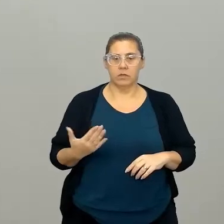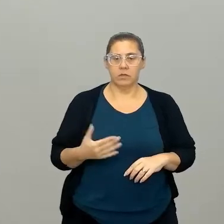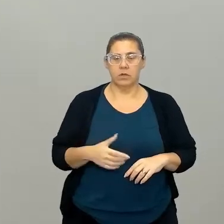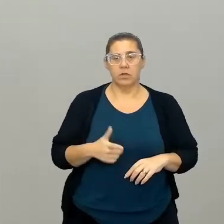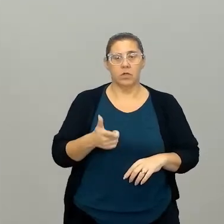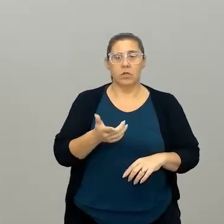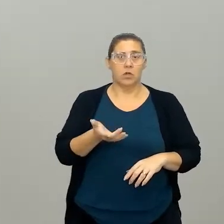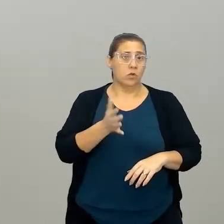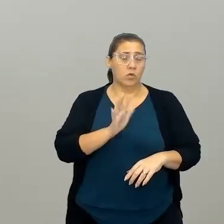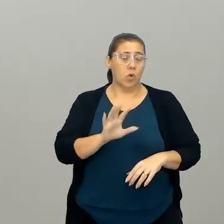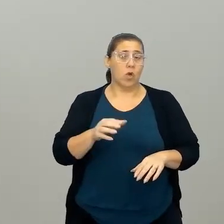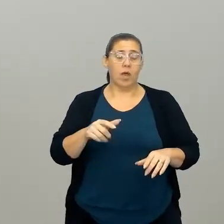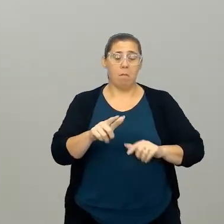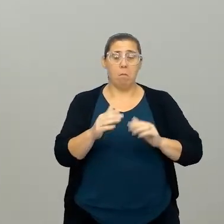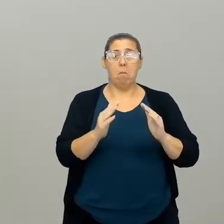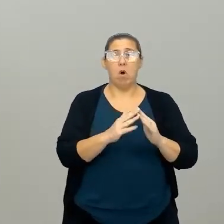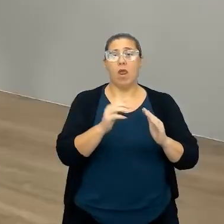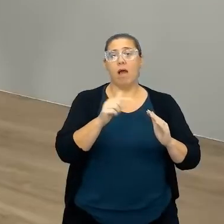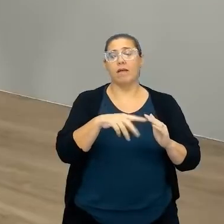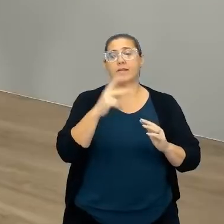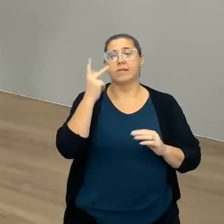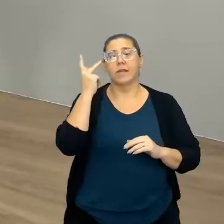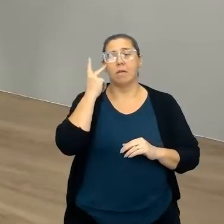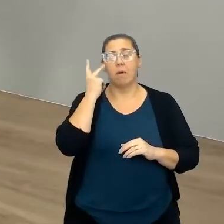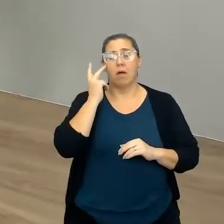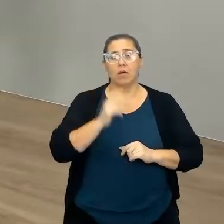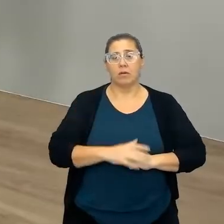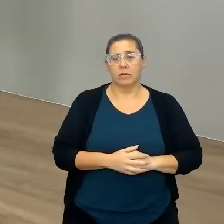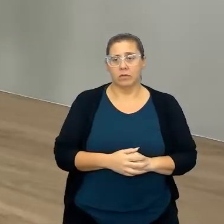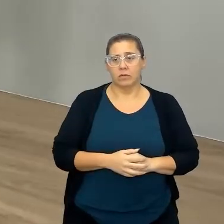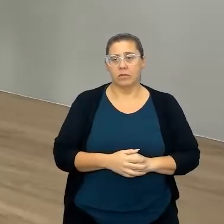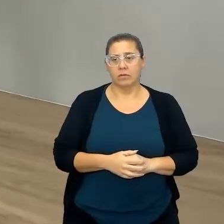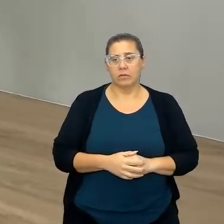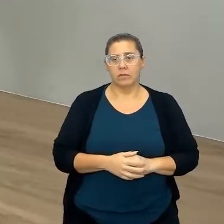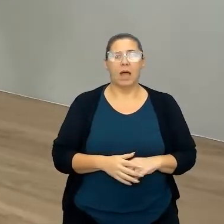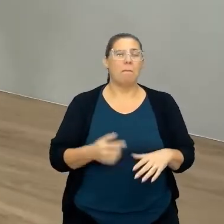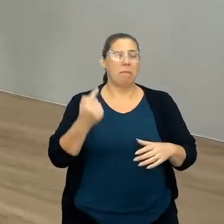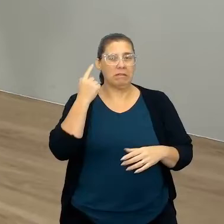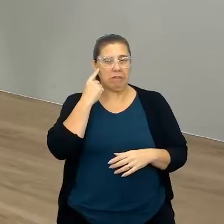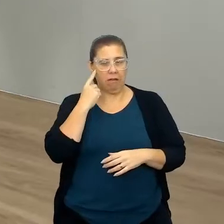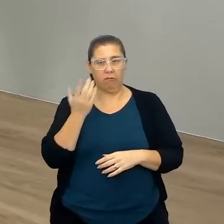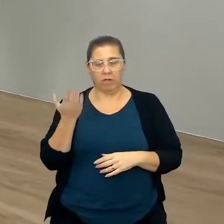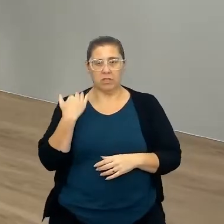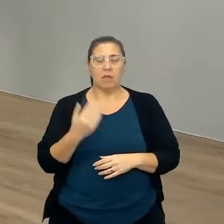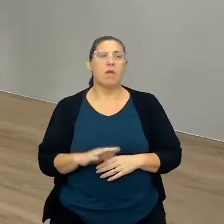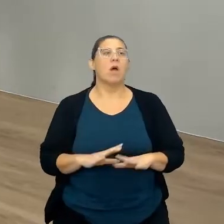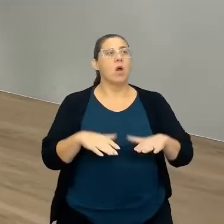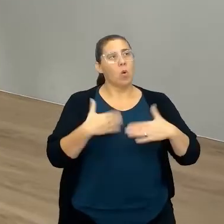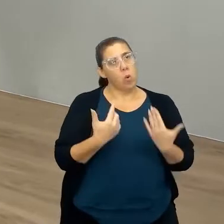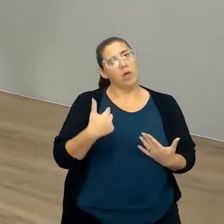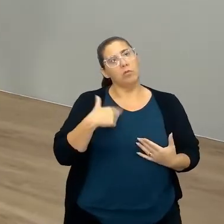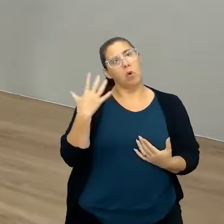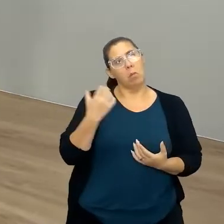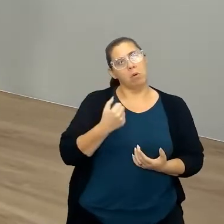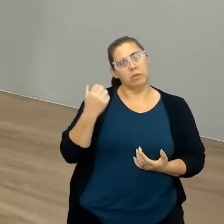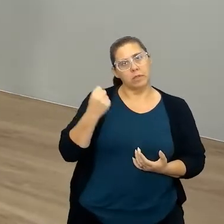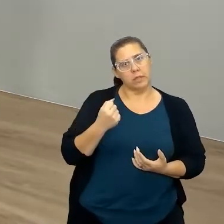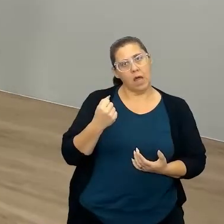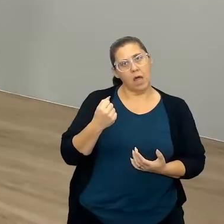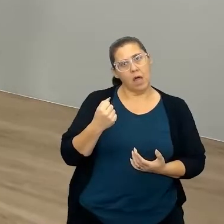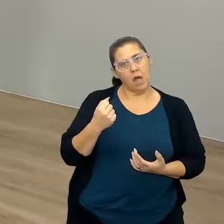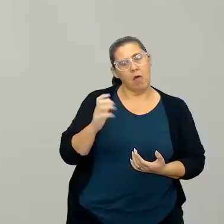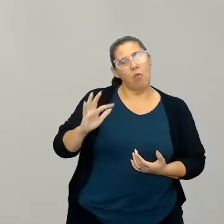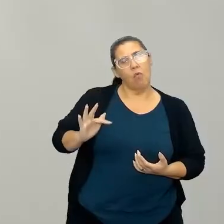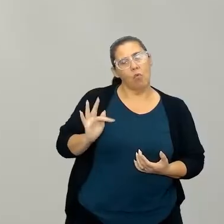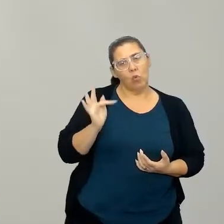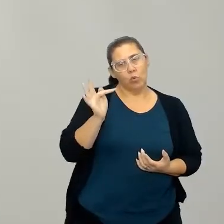querer mais morar em São Paulo. Gente que pensava, vou sair de São Paulo quando me aposentar. Não, se o trabalho é remoto, Para que